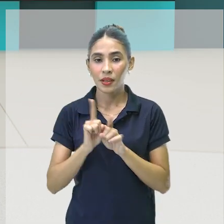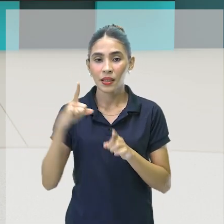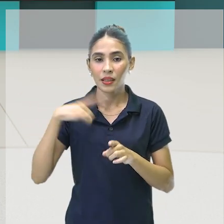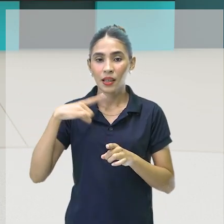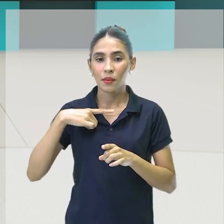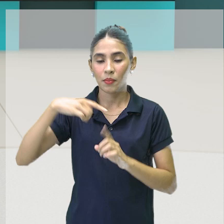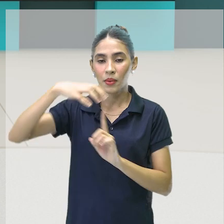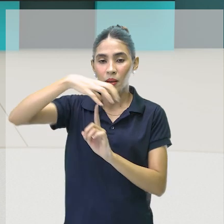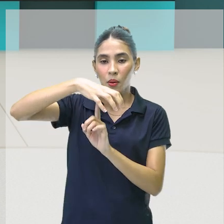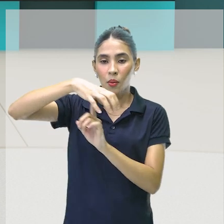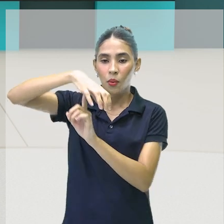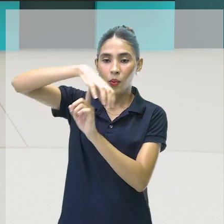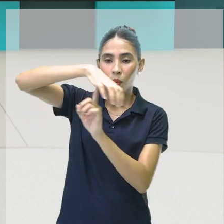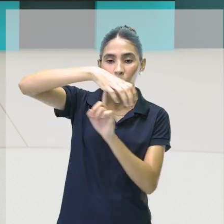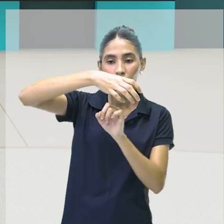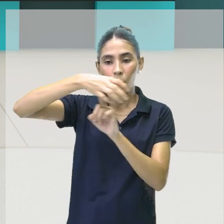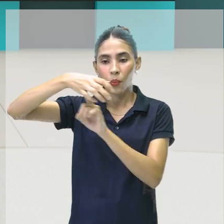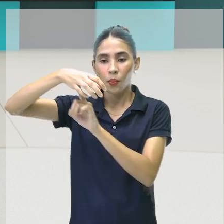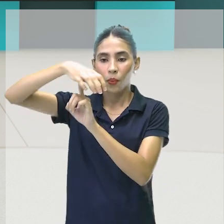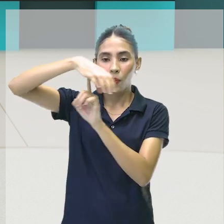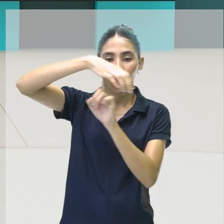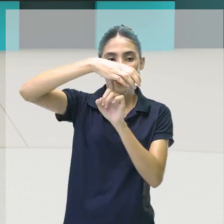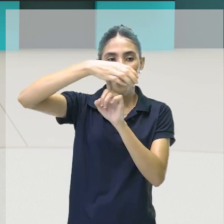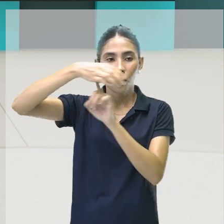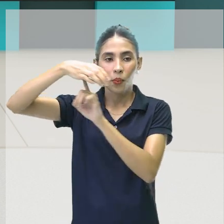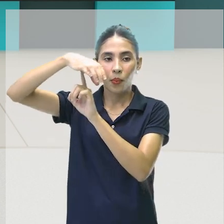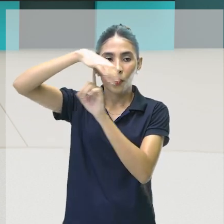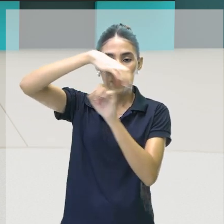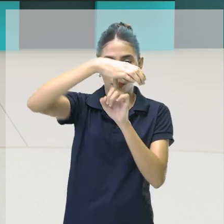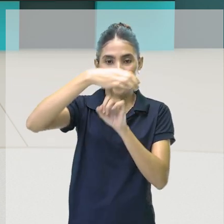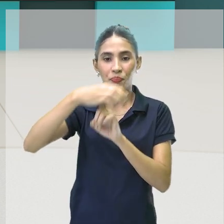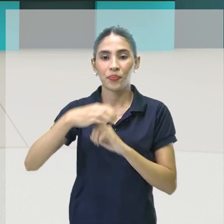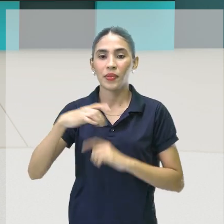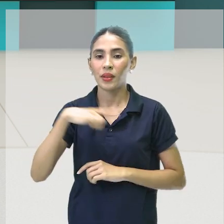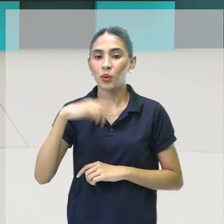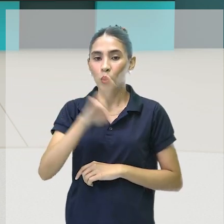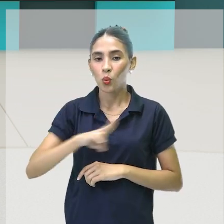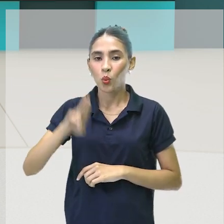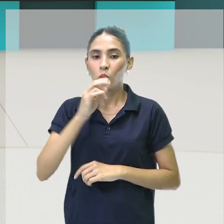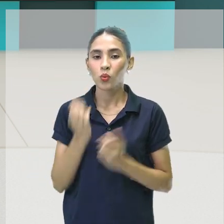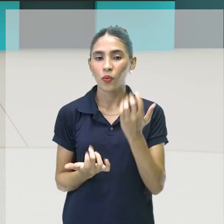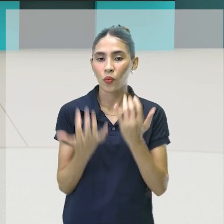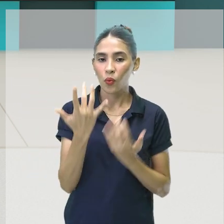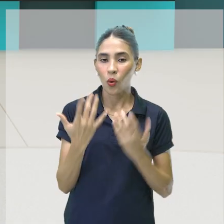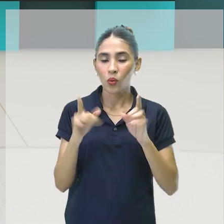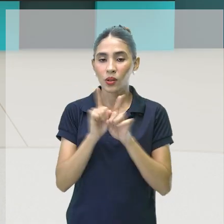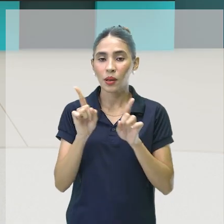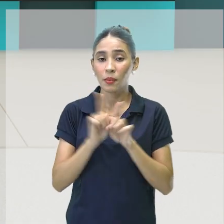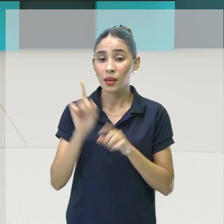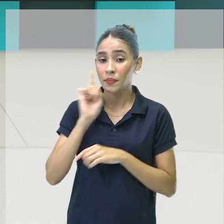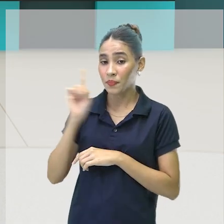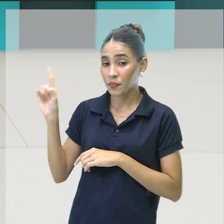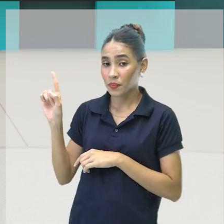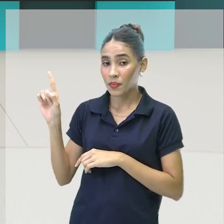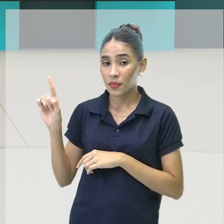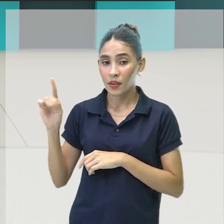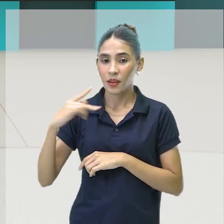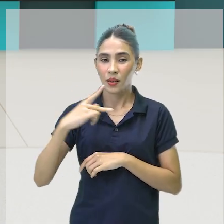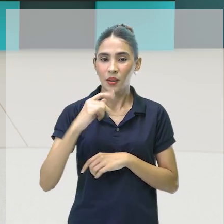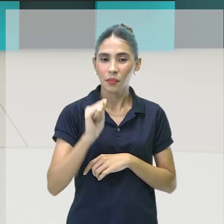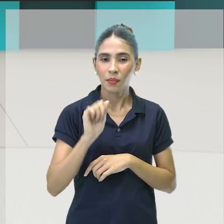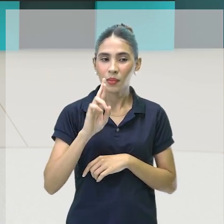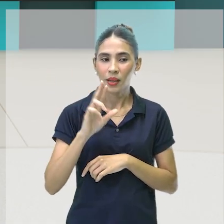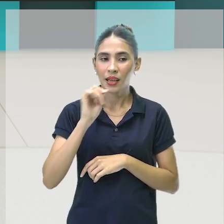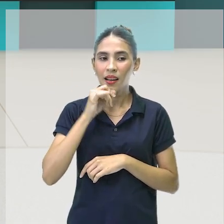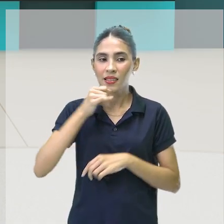o balonismo. Esse aqui a gente tem aí o uso do fogo, Nós temos o paraquedismo, esse aqui também